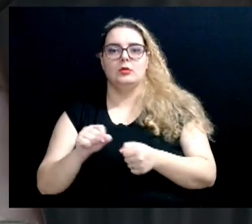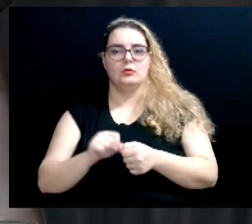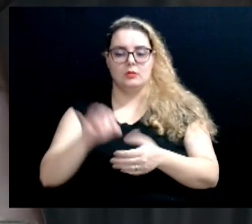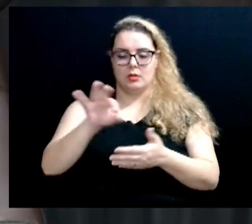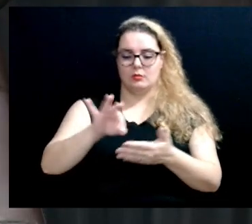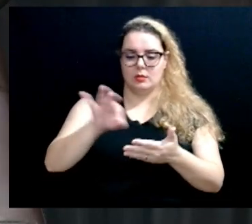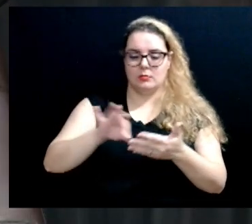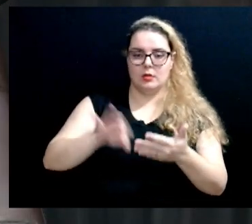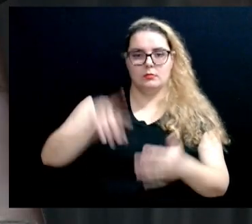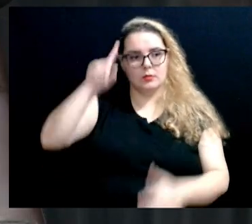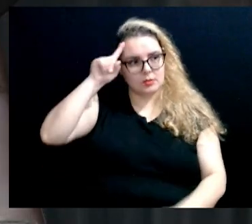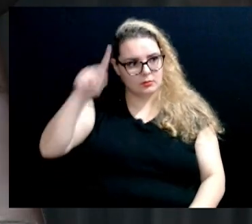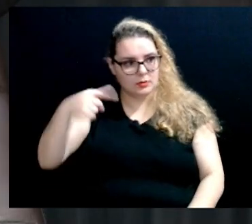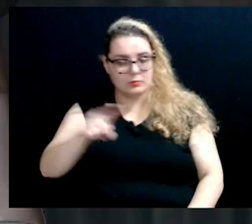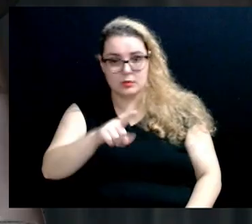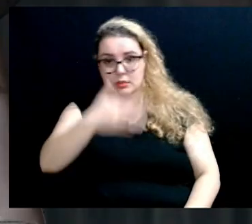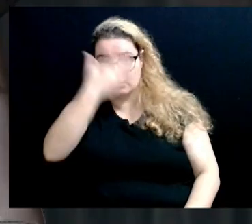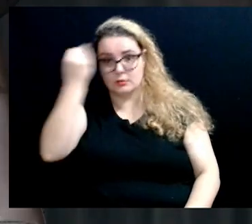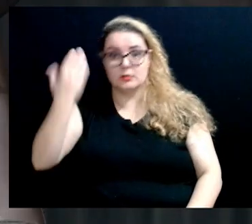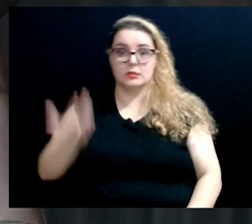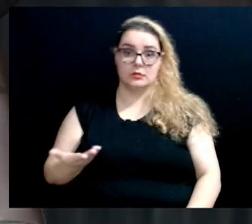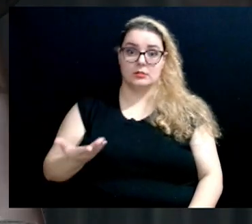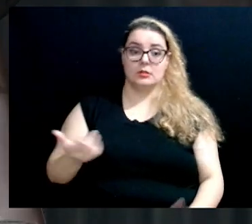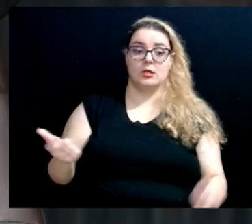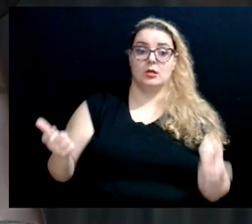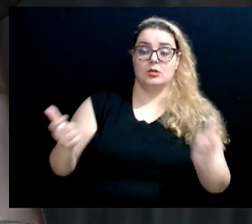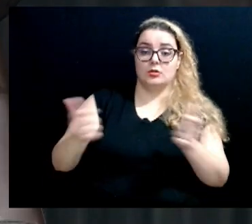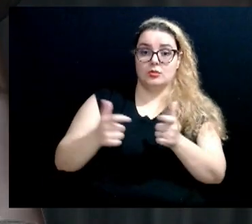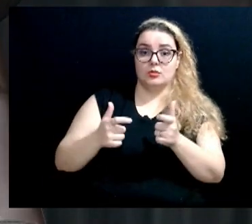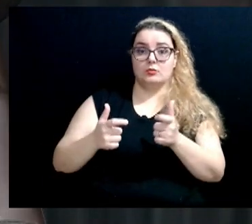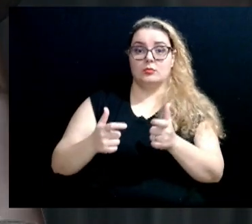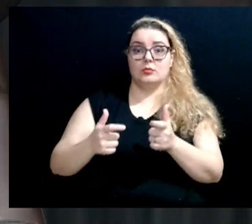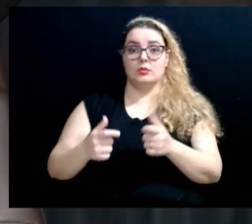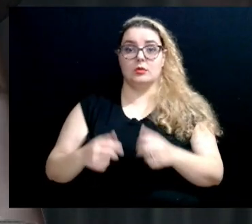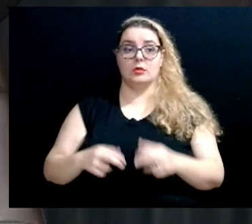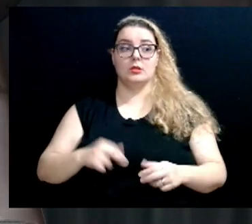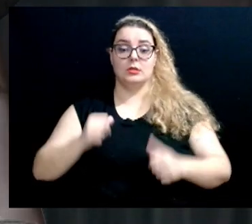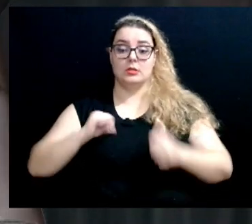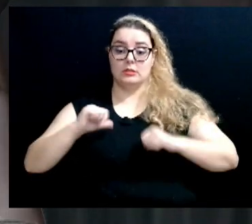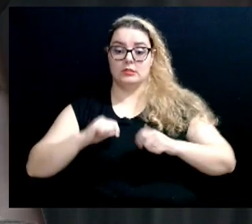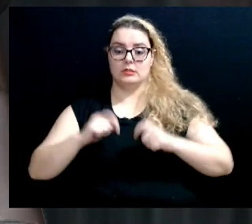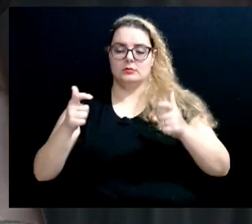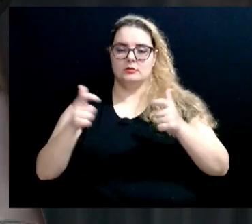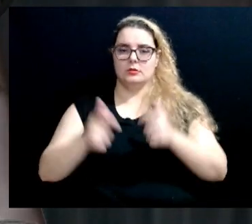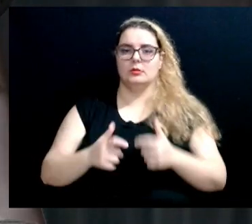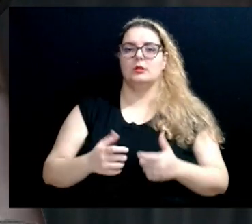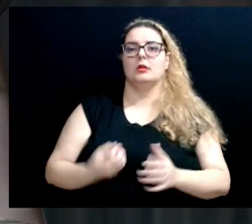para não esquecer, diminuir ali aquele aspecto ansioso e criar o que a gente pode chamar de